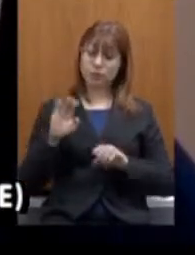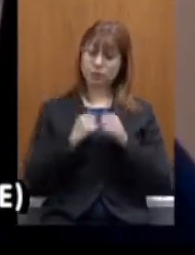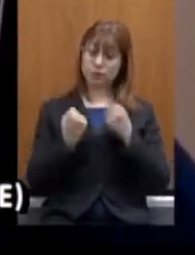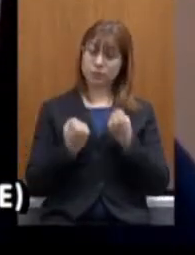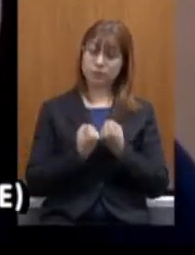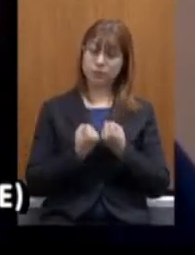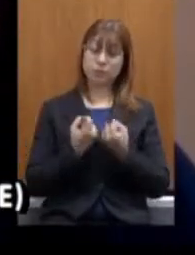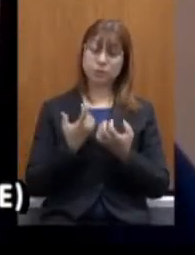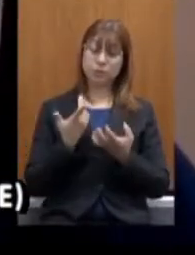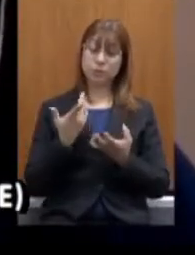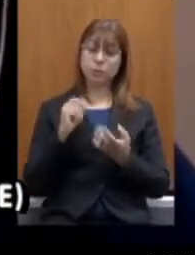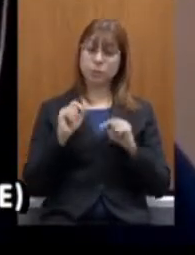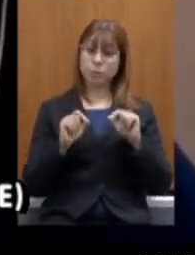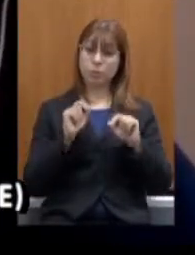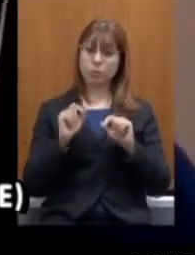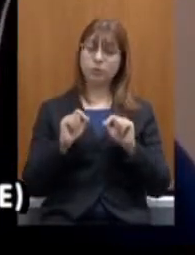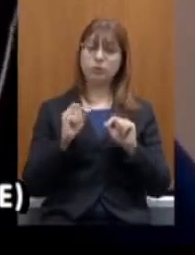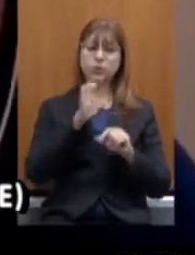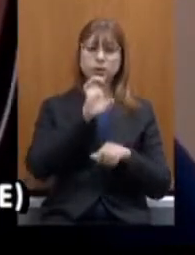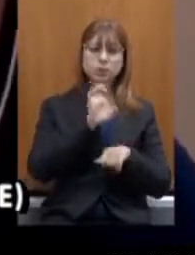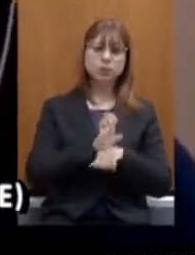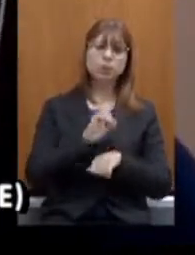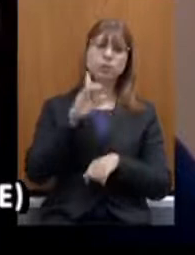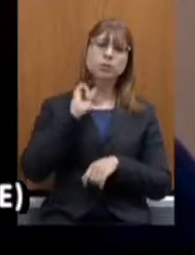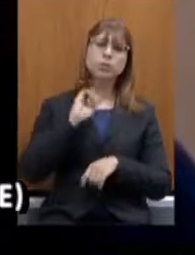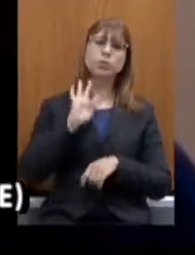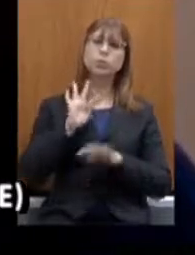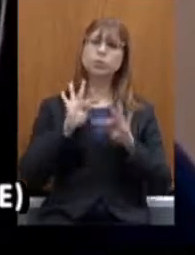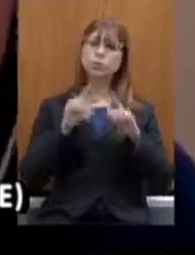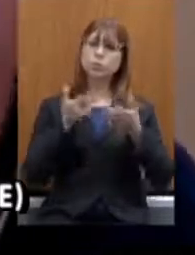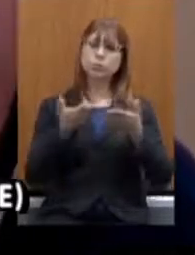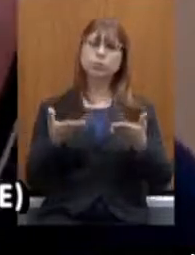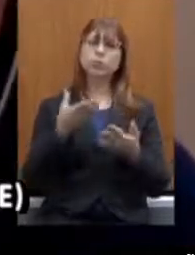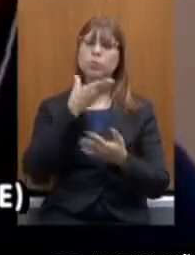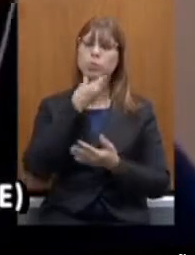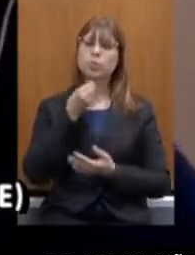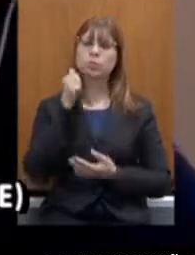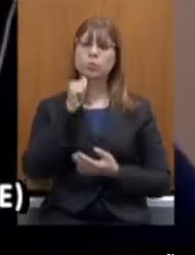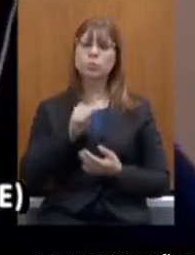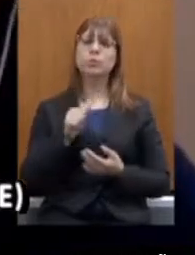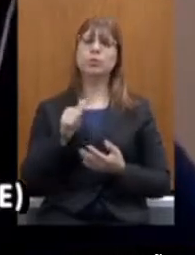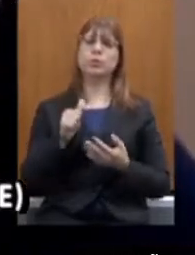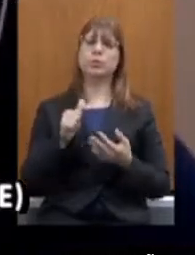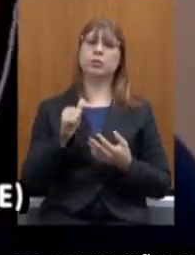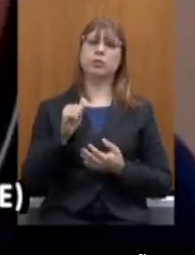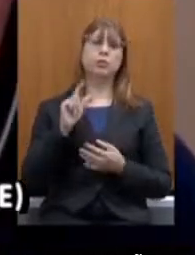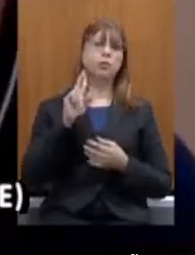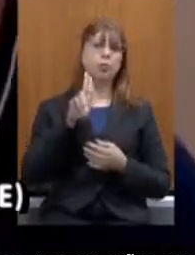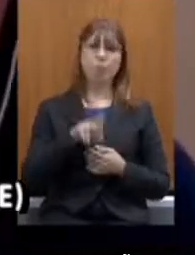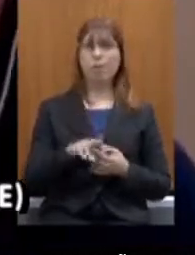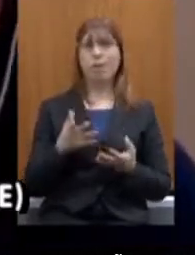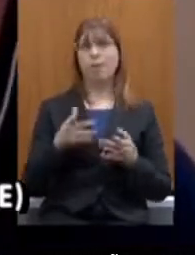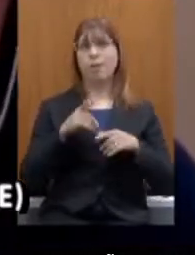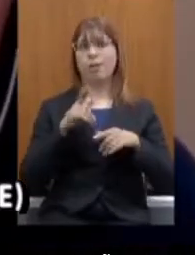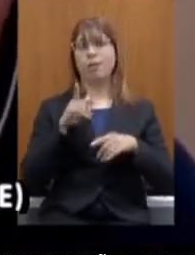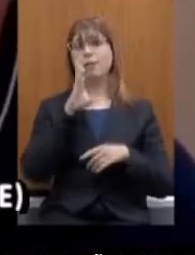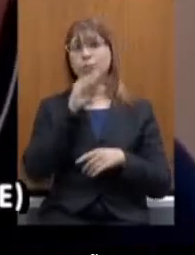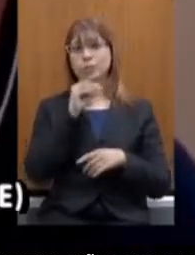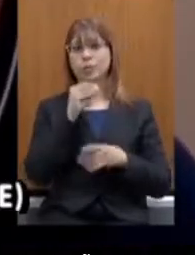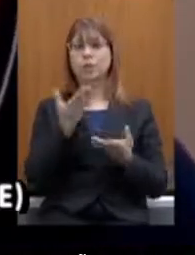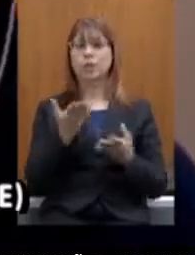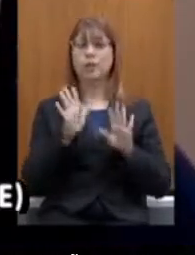oportunidade que o estado de minas todos os servidores cidadãos não são seguidores mas que são usuários do serviço